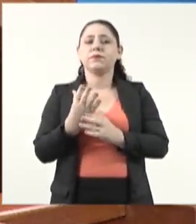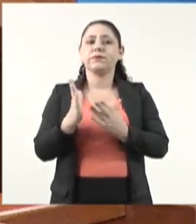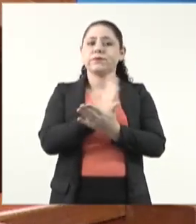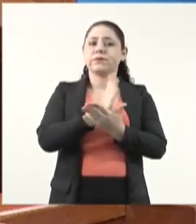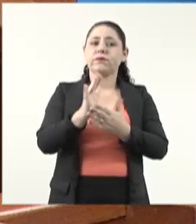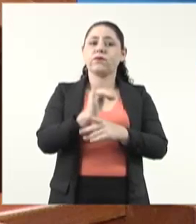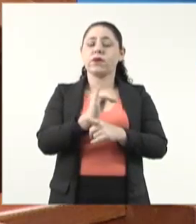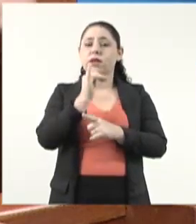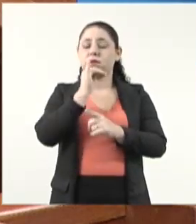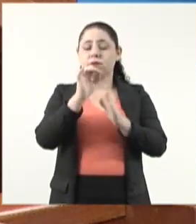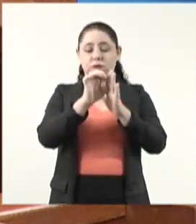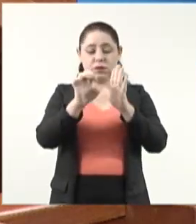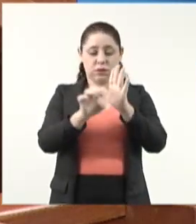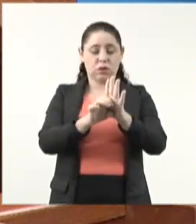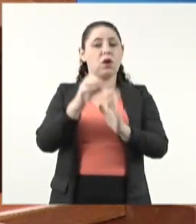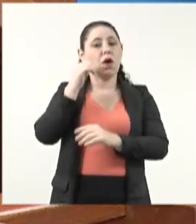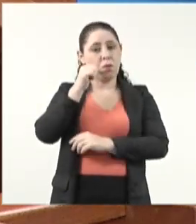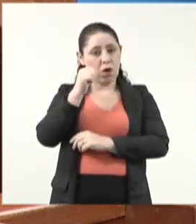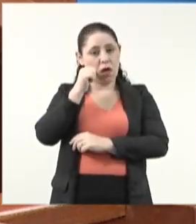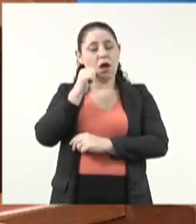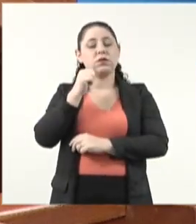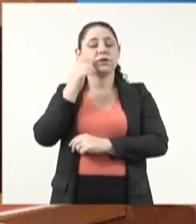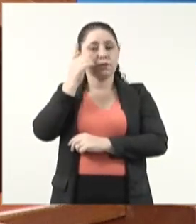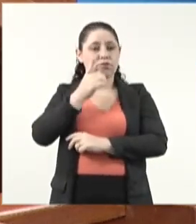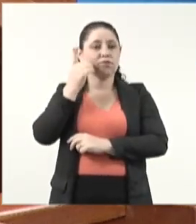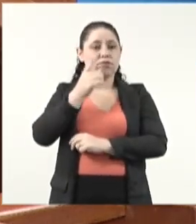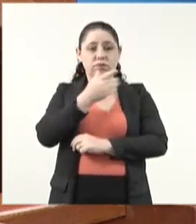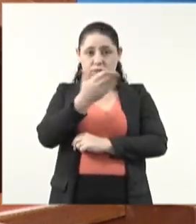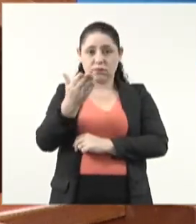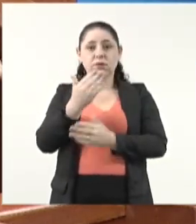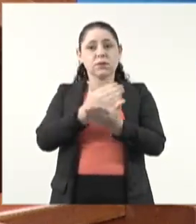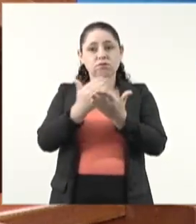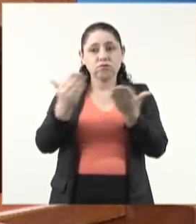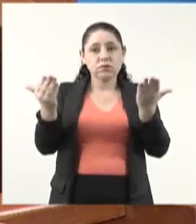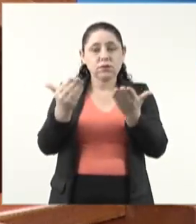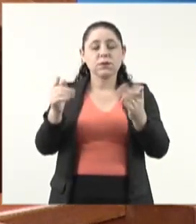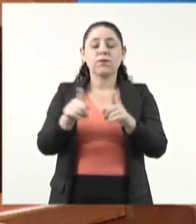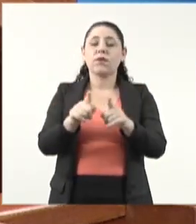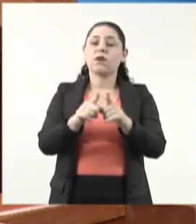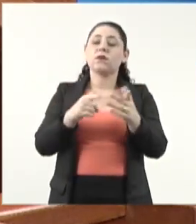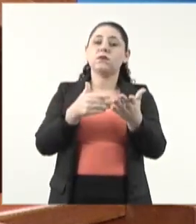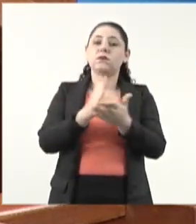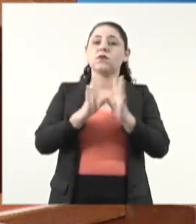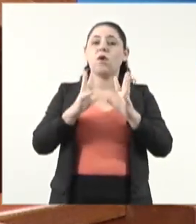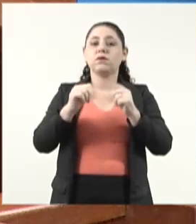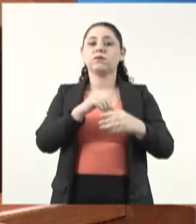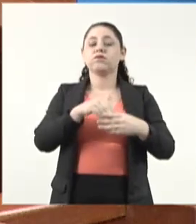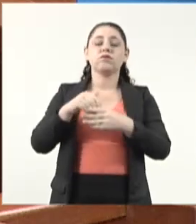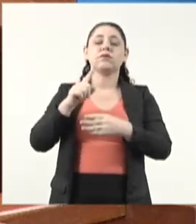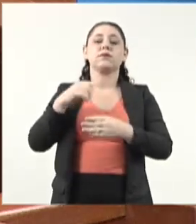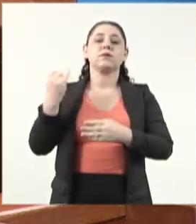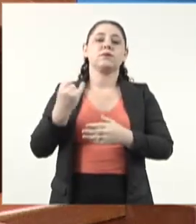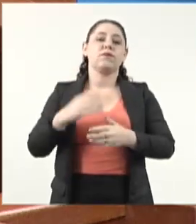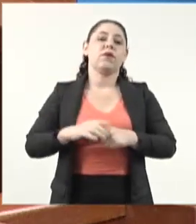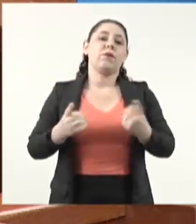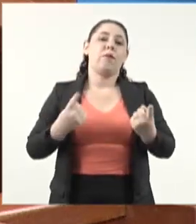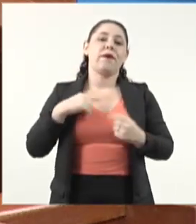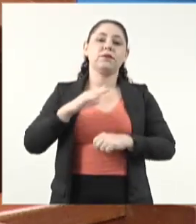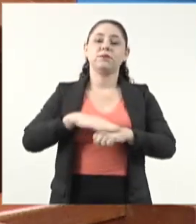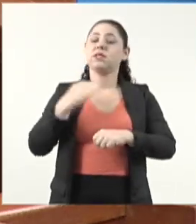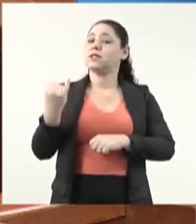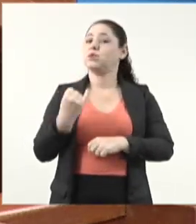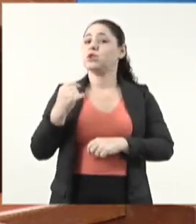legislativos. Então, por exemplo, o Estatuto da Mulher Parlamentar, que as deputadas iniciaram aqui, foi aprovado por todos, é muito importante, mas é